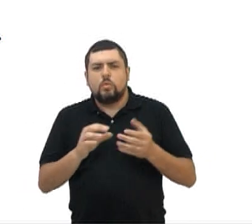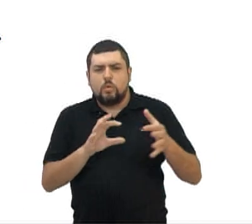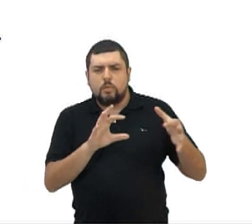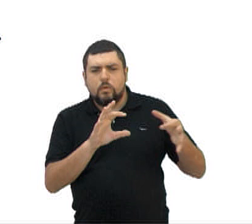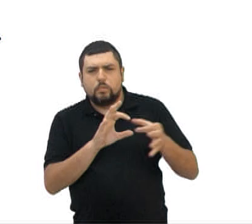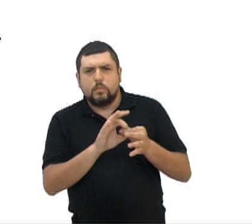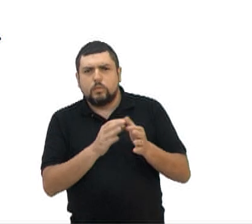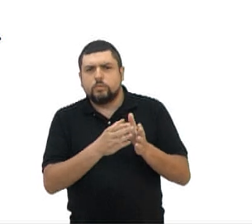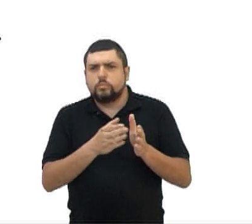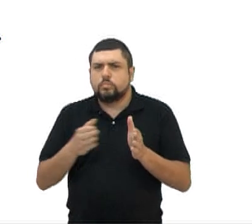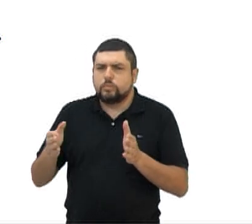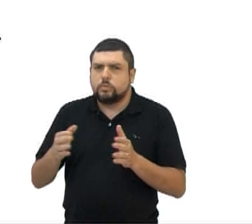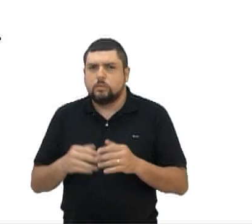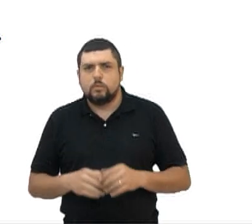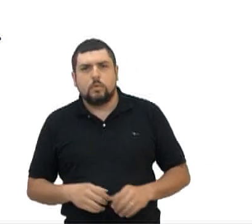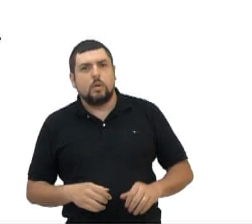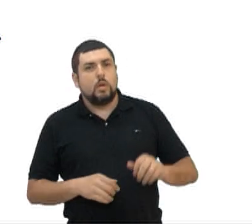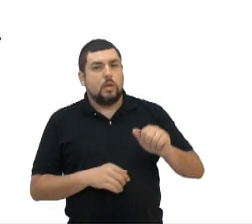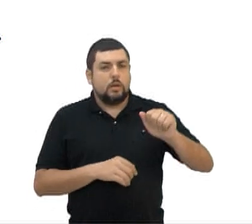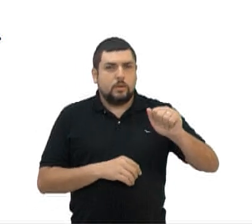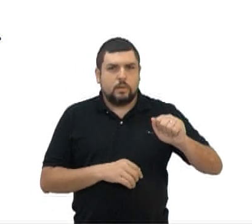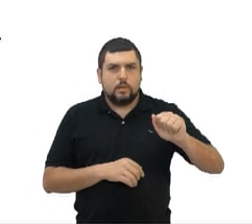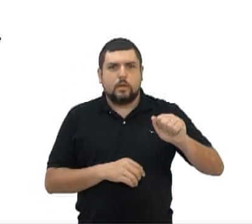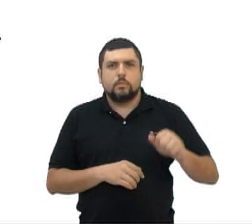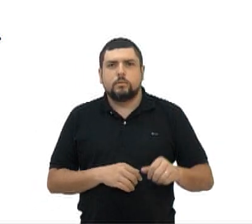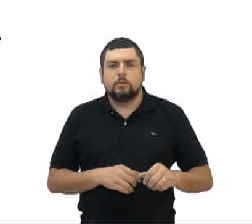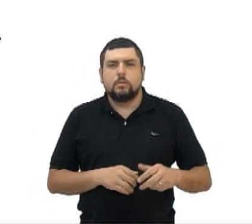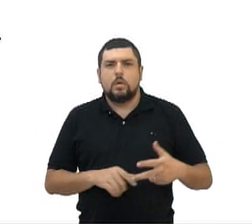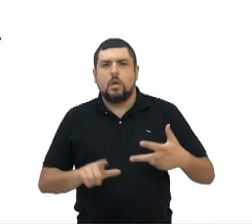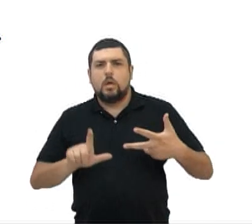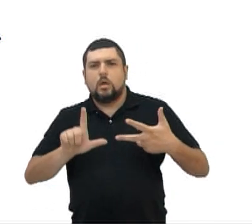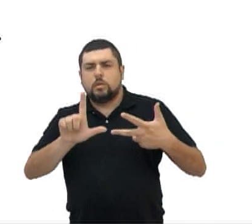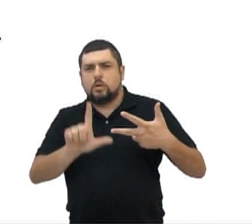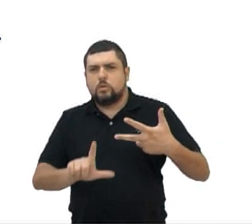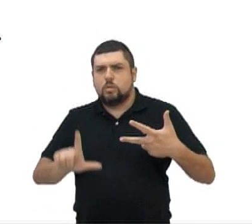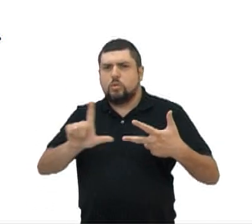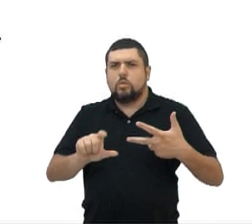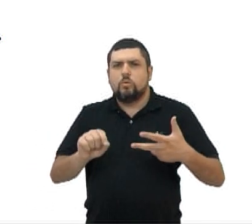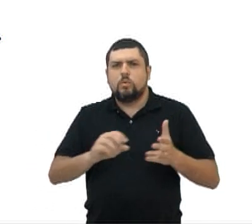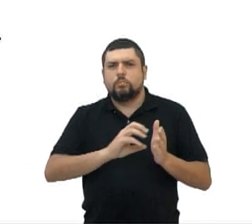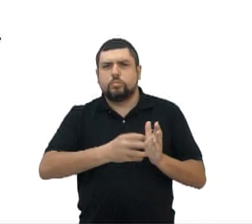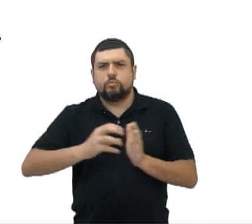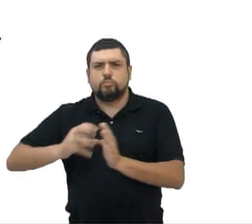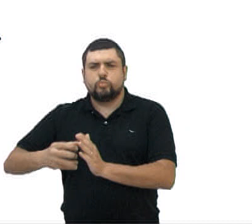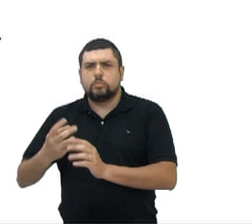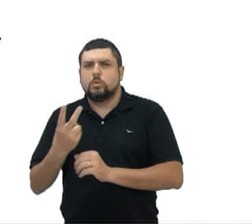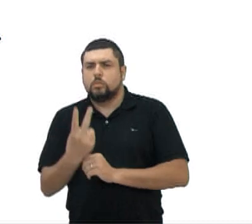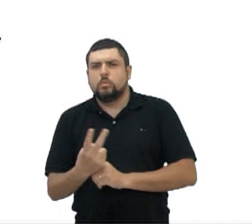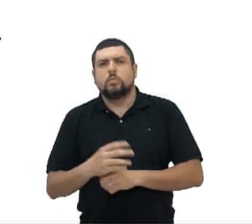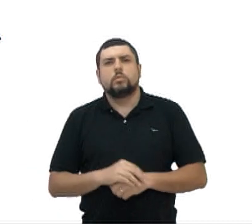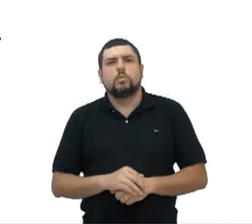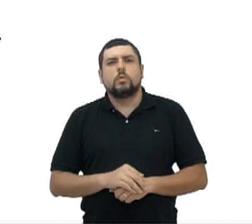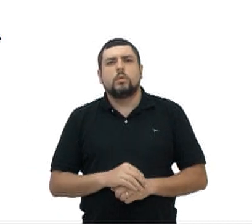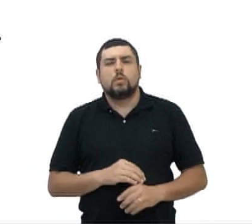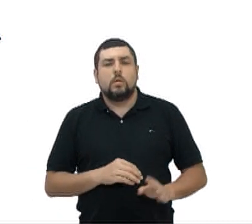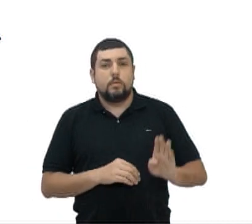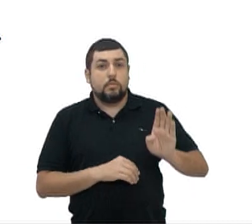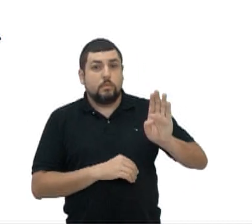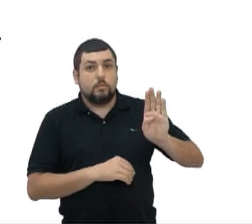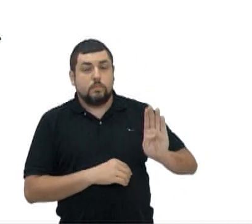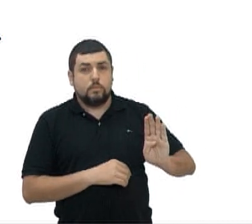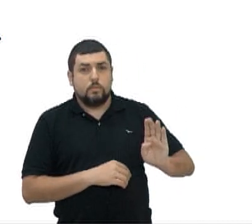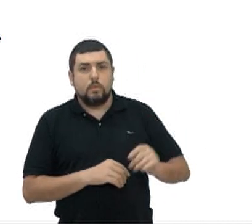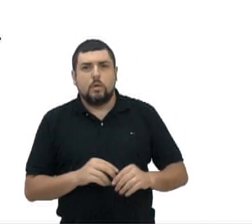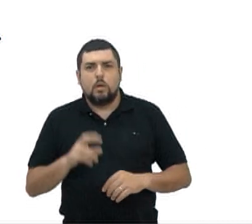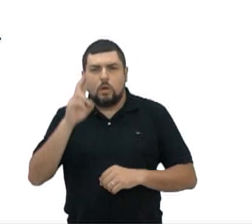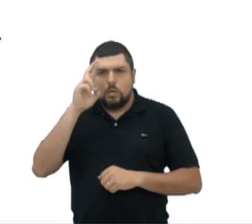na letra A, representação do legislativo com a fórmula do bipartidarismo. B, detenção de lideranças